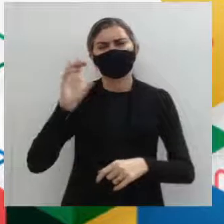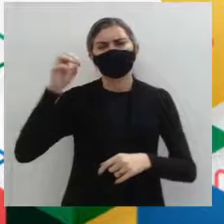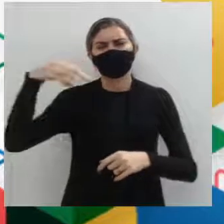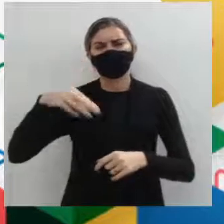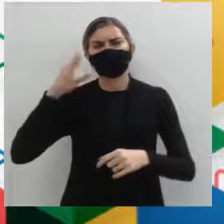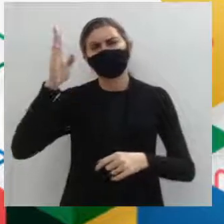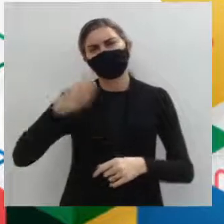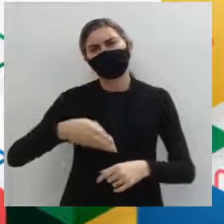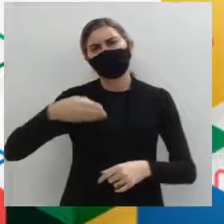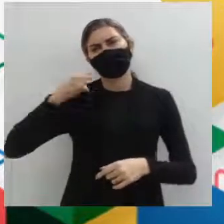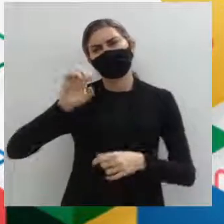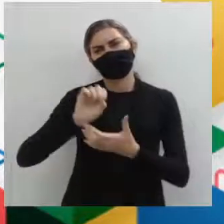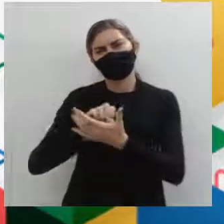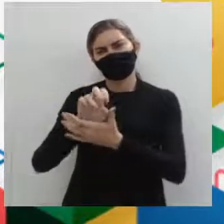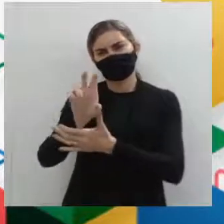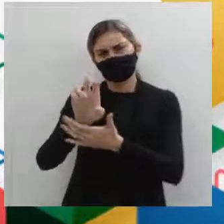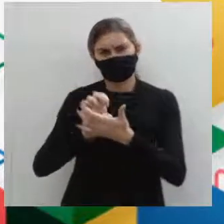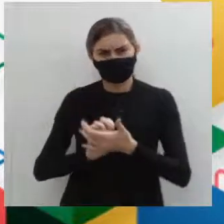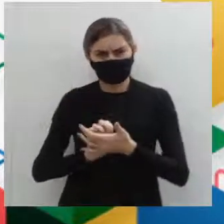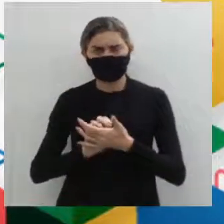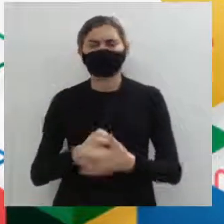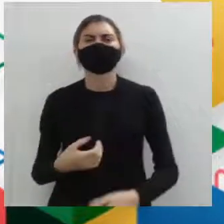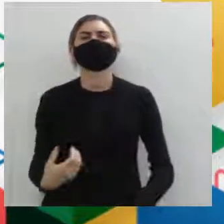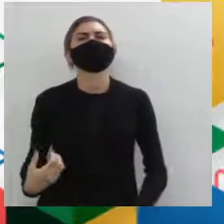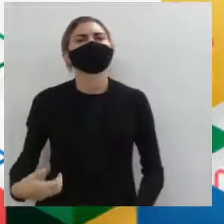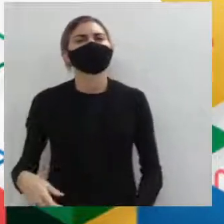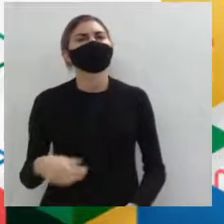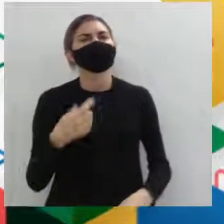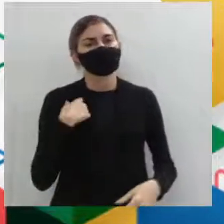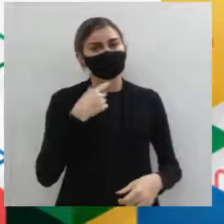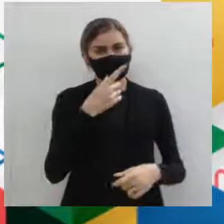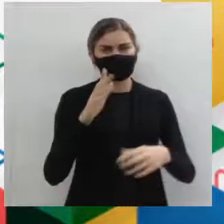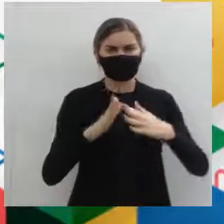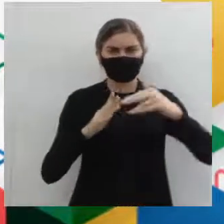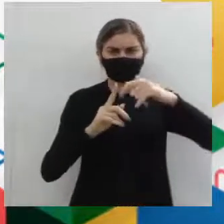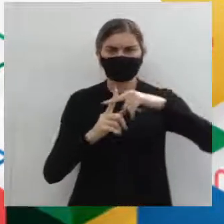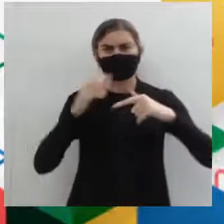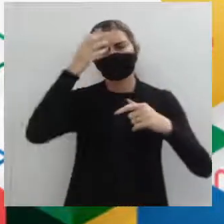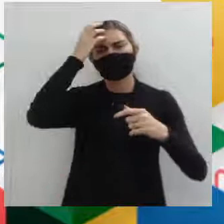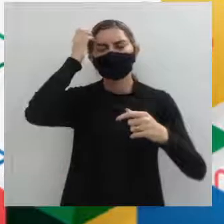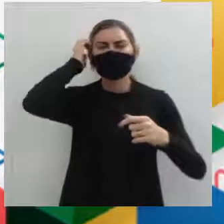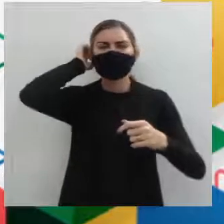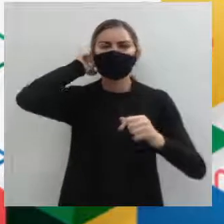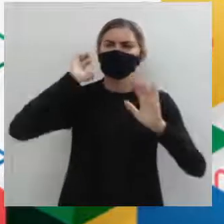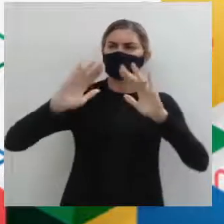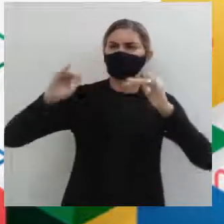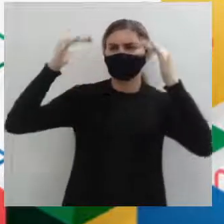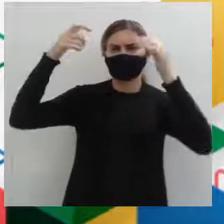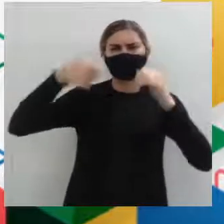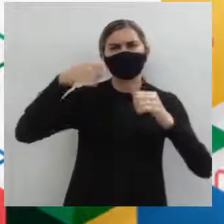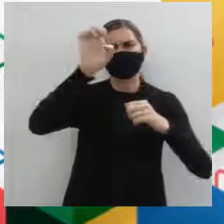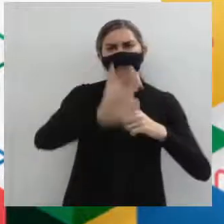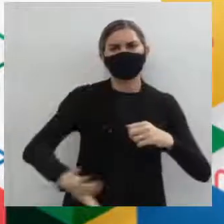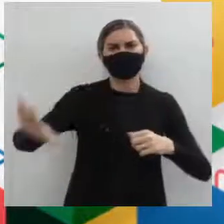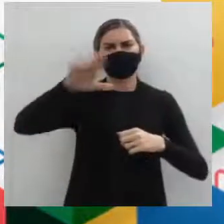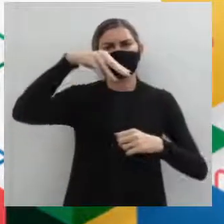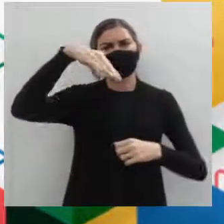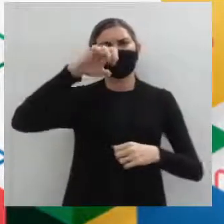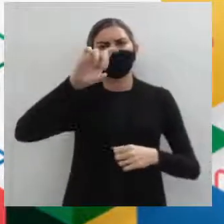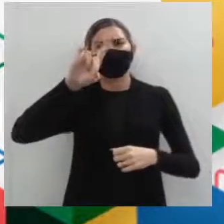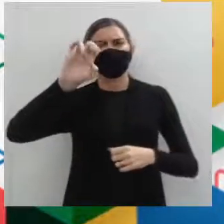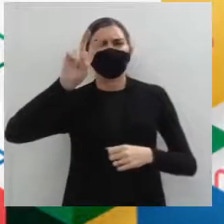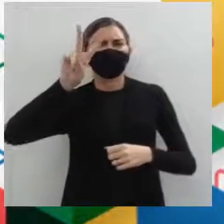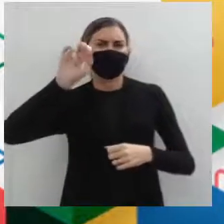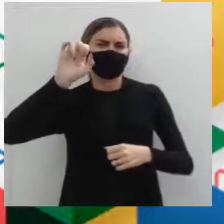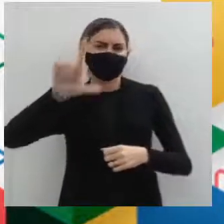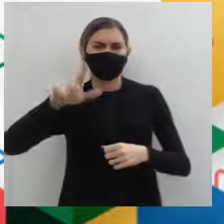youtube.com/educape. Show? Vamos continuar. A igreja, tão onipotente na Europa medieval,